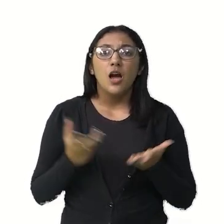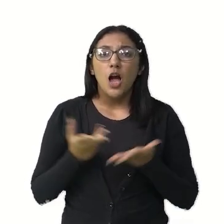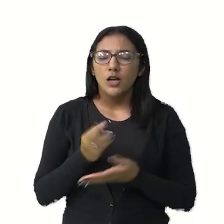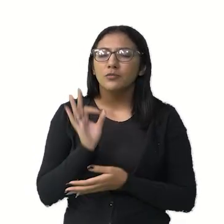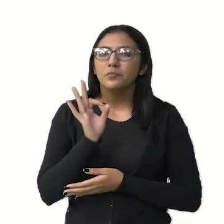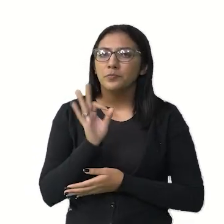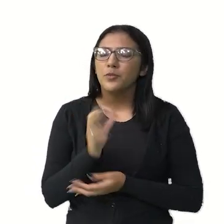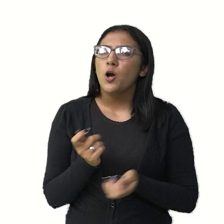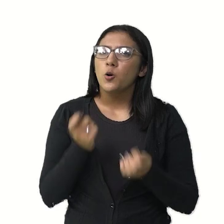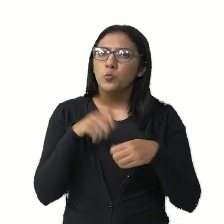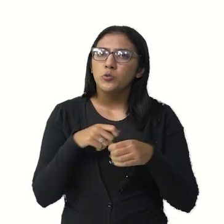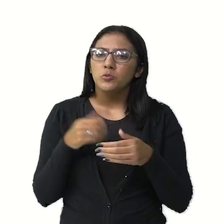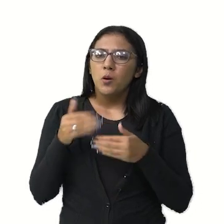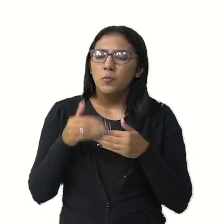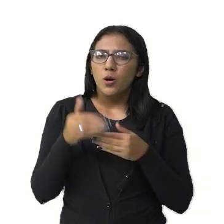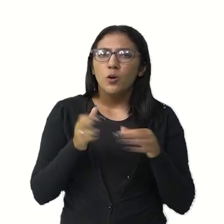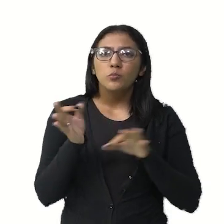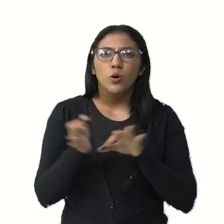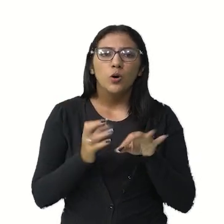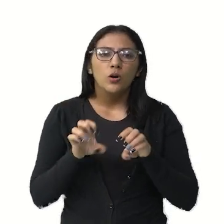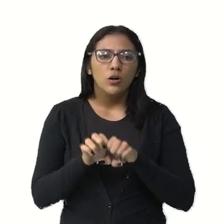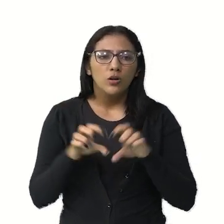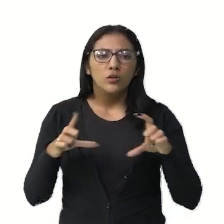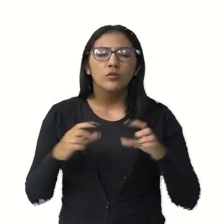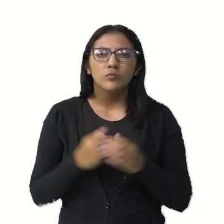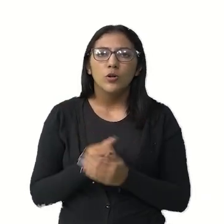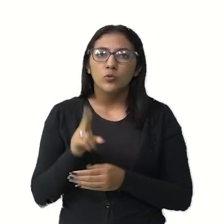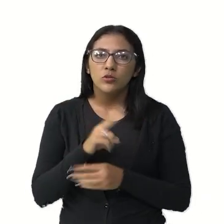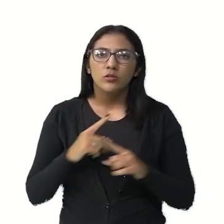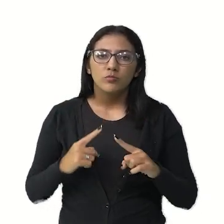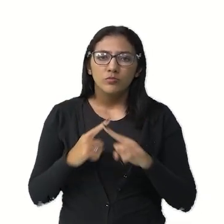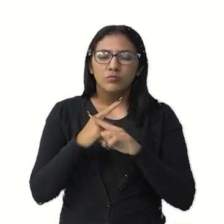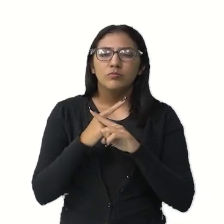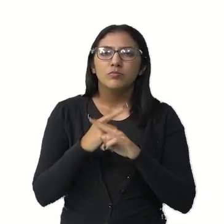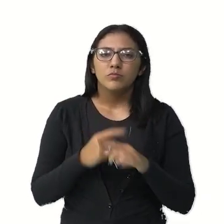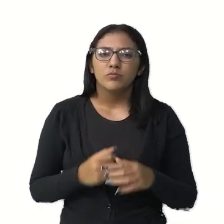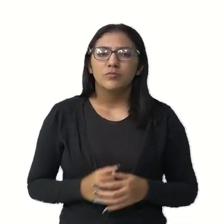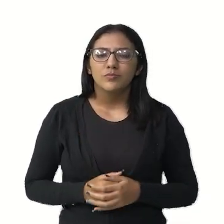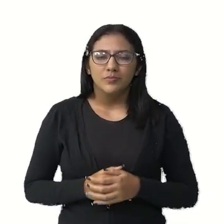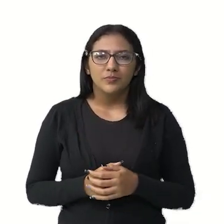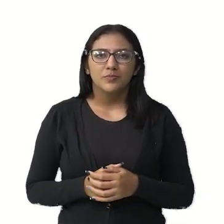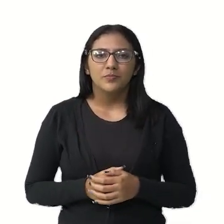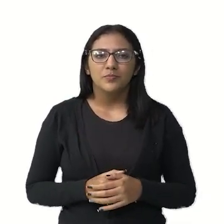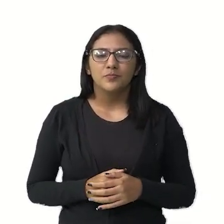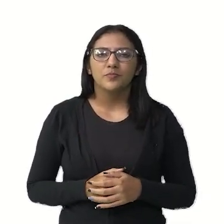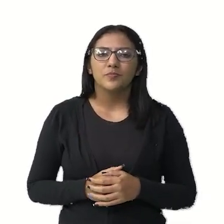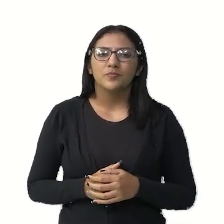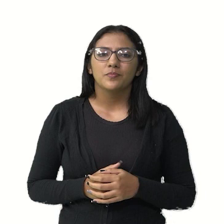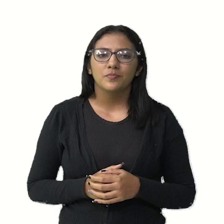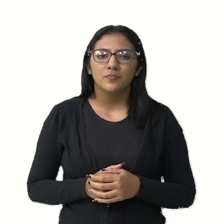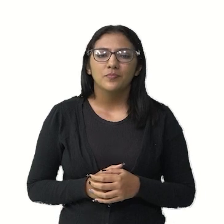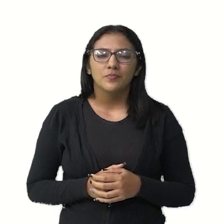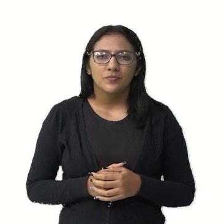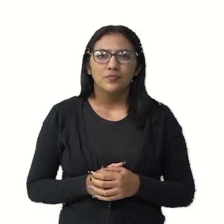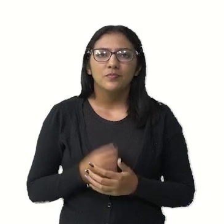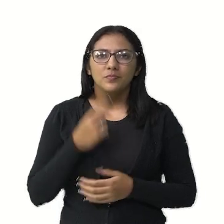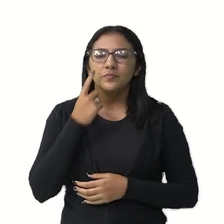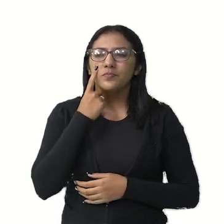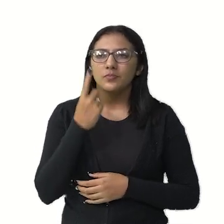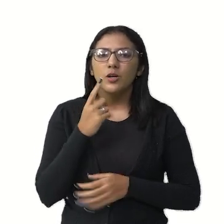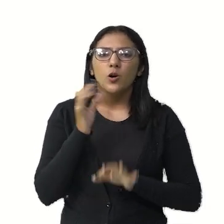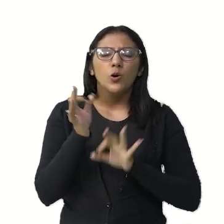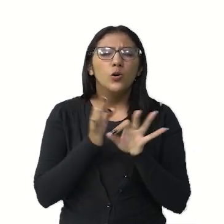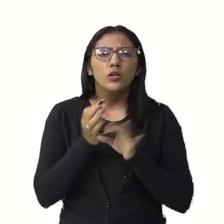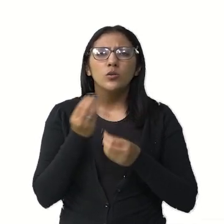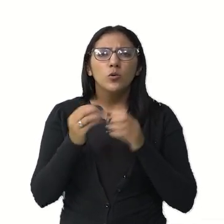sim, vamos aqui aplicar a multiplicação aqui dos extremos, né? Ou produto dos meios pelos